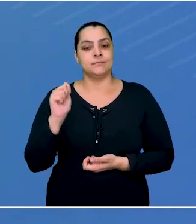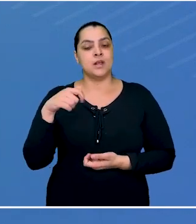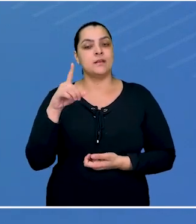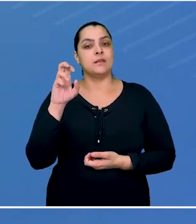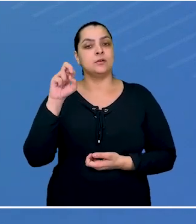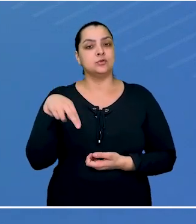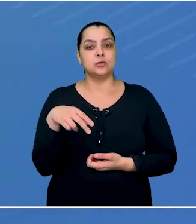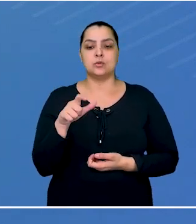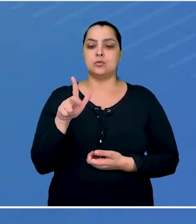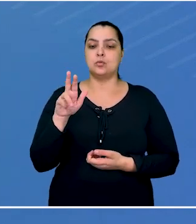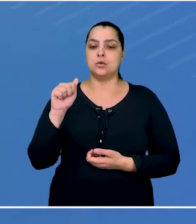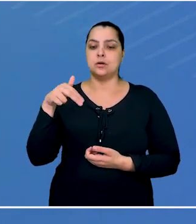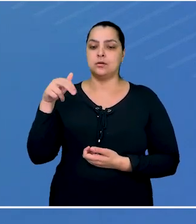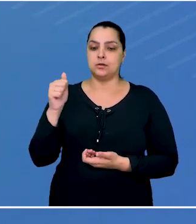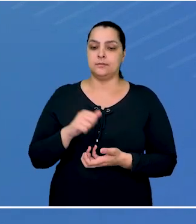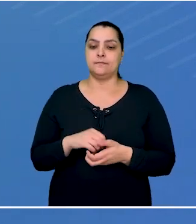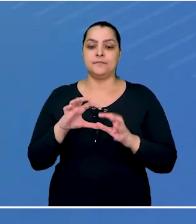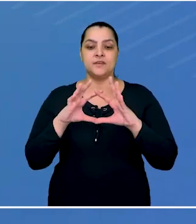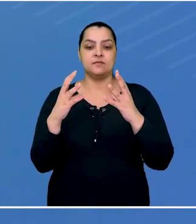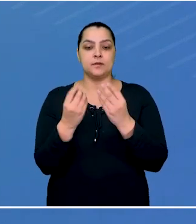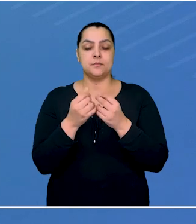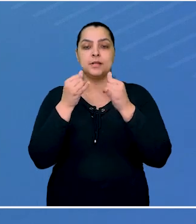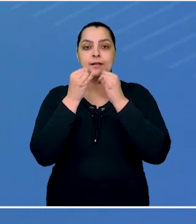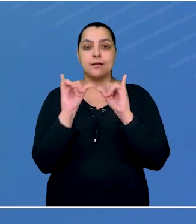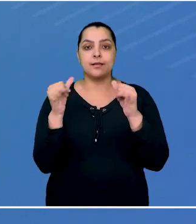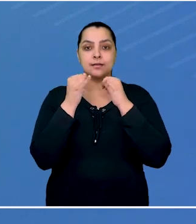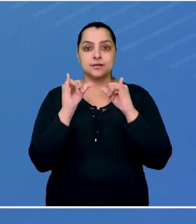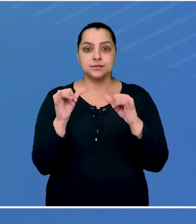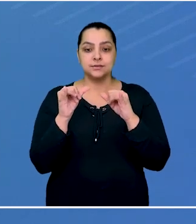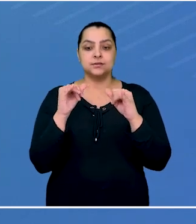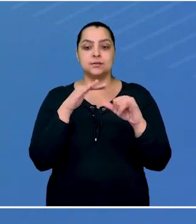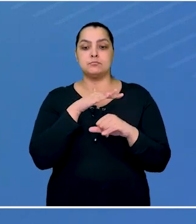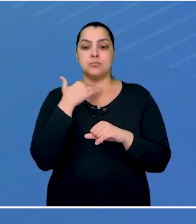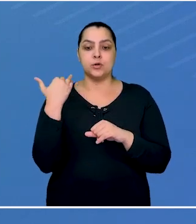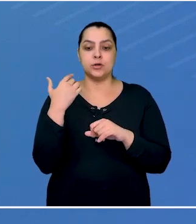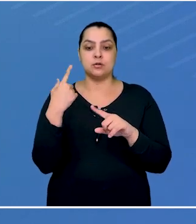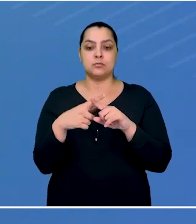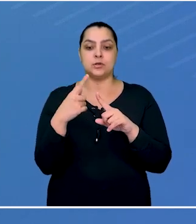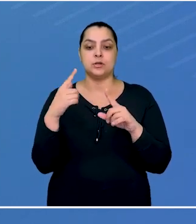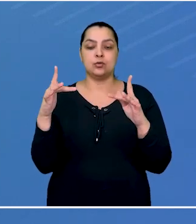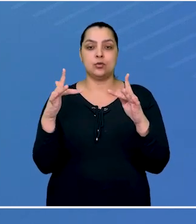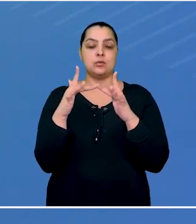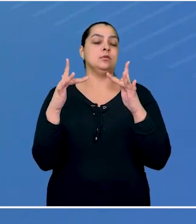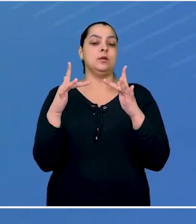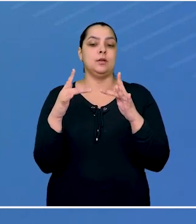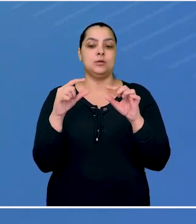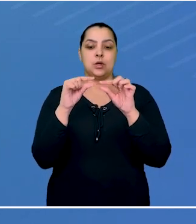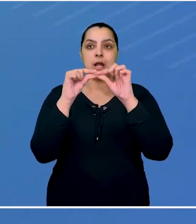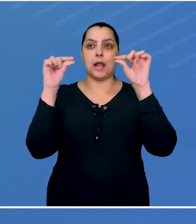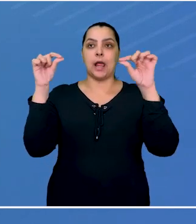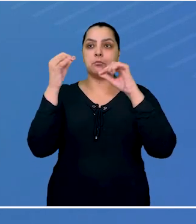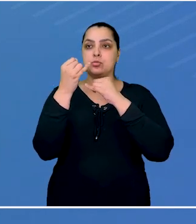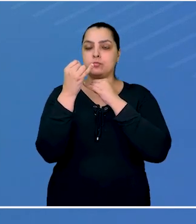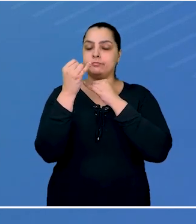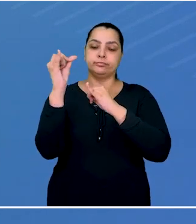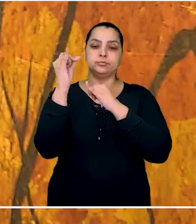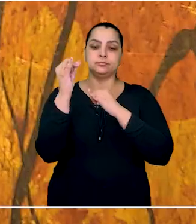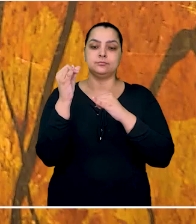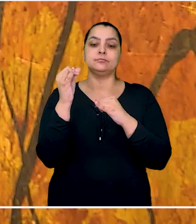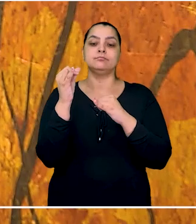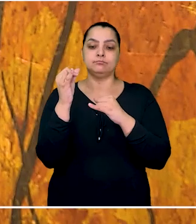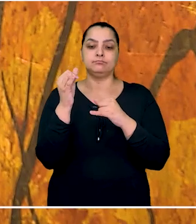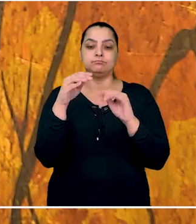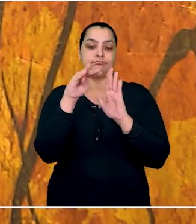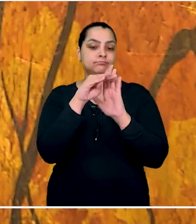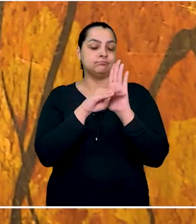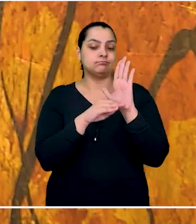Oi, Anderson e Luana. O caso envolve a família de um eletricista que morreu após ter tido contato com o cabo energizado